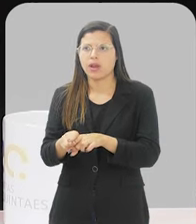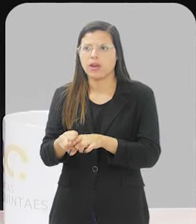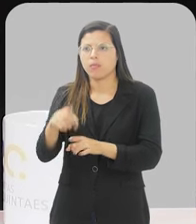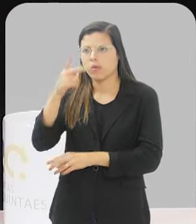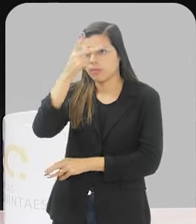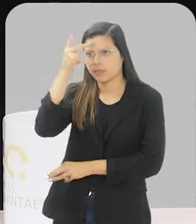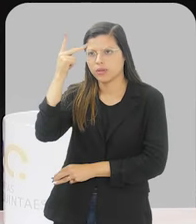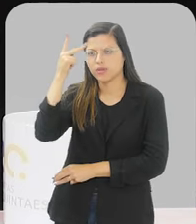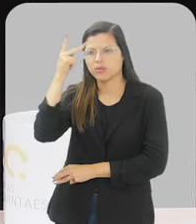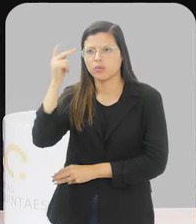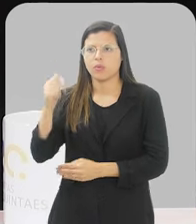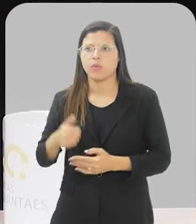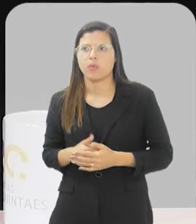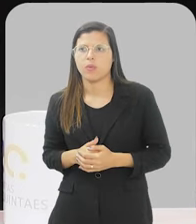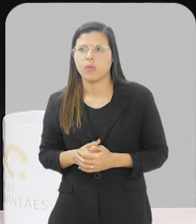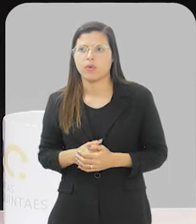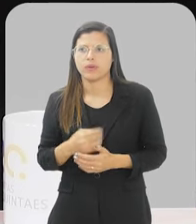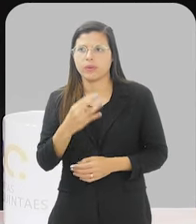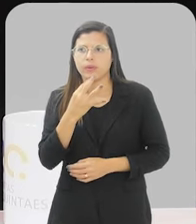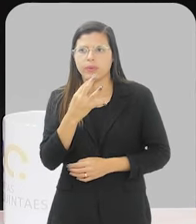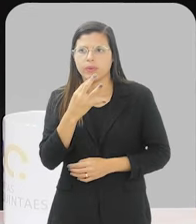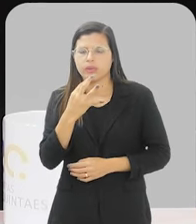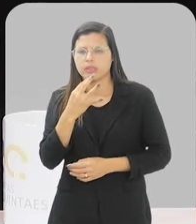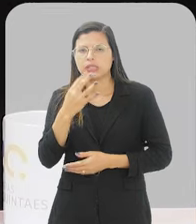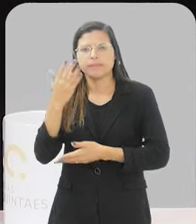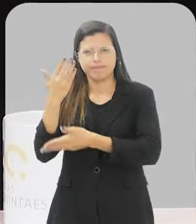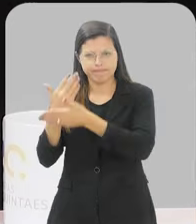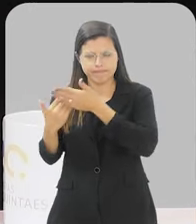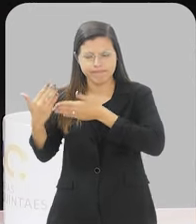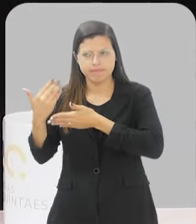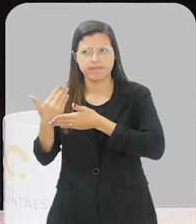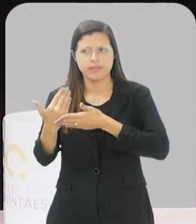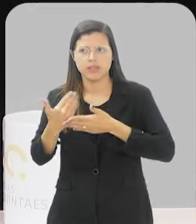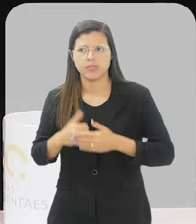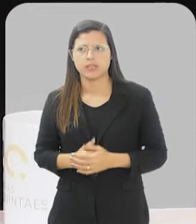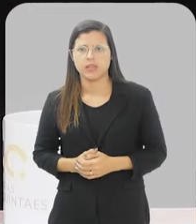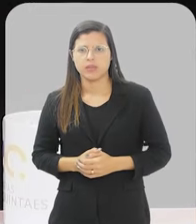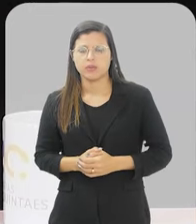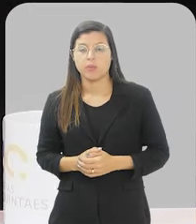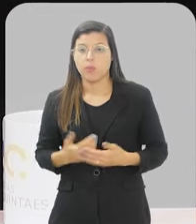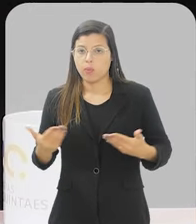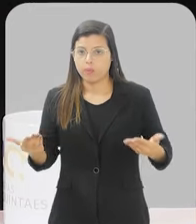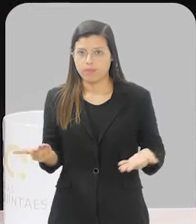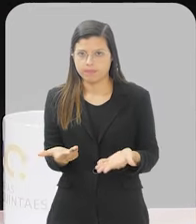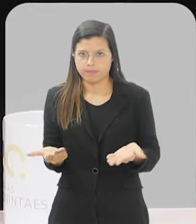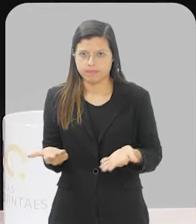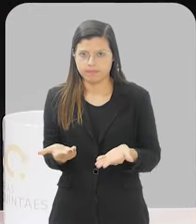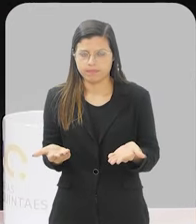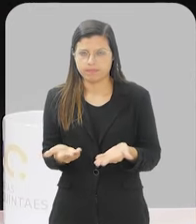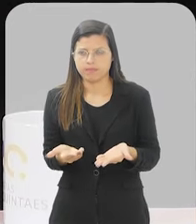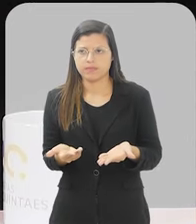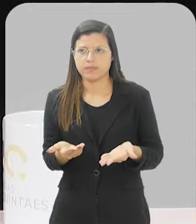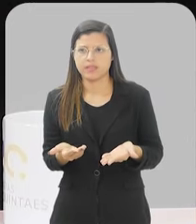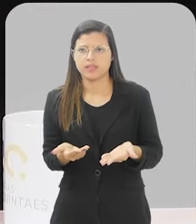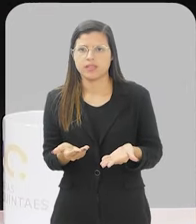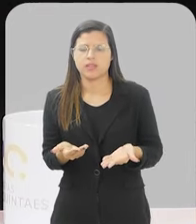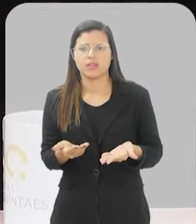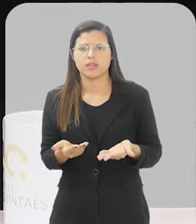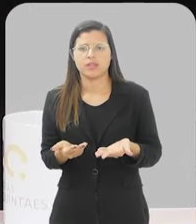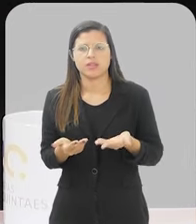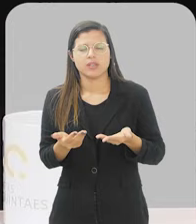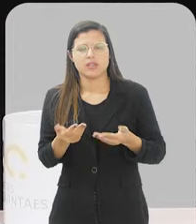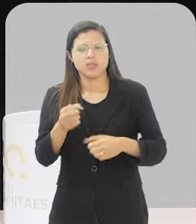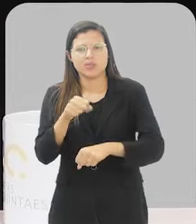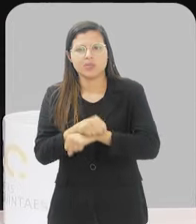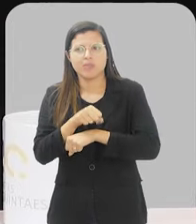uma pessoa que eu conheci há uns anos atrás, e que hoje eu fico